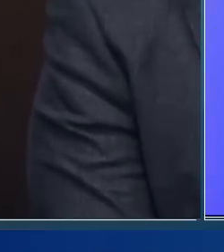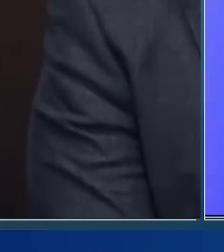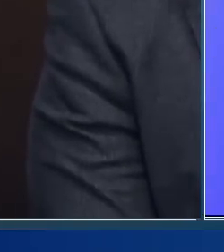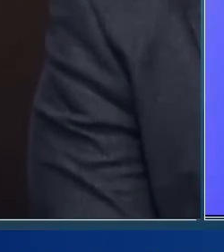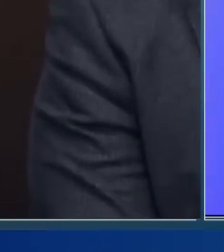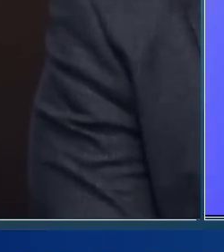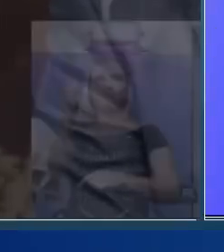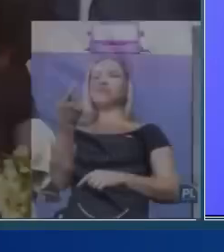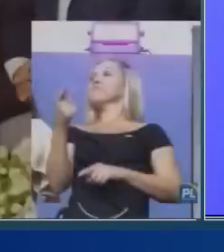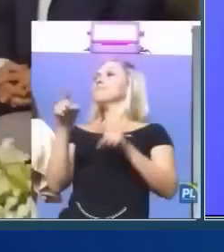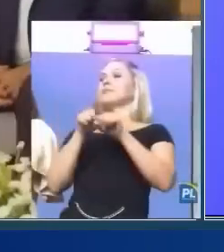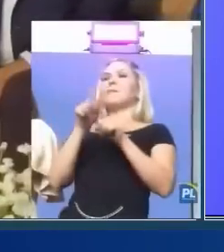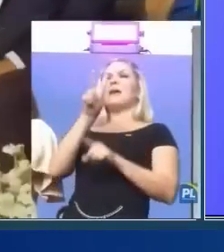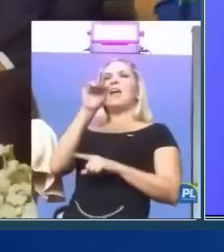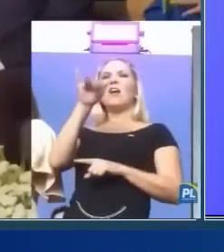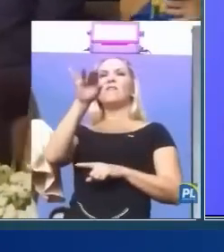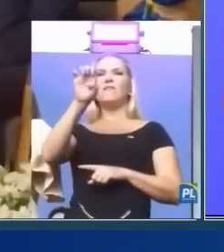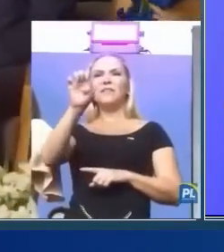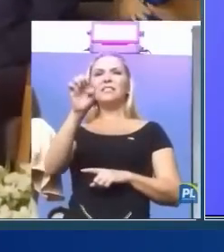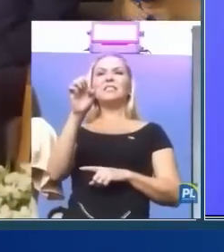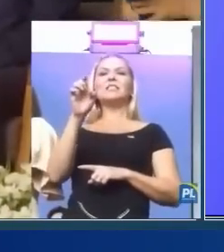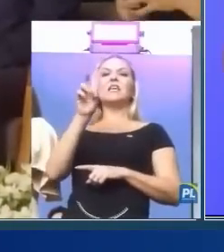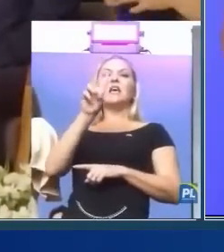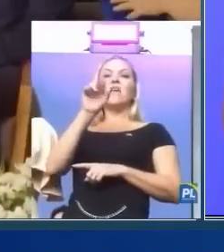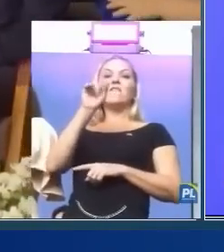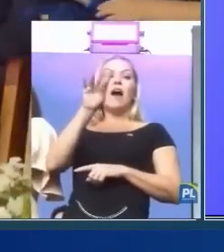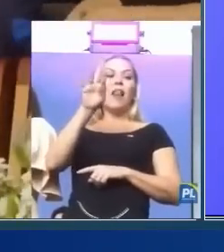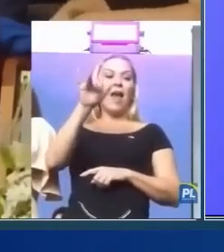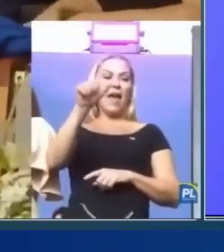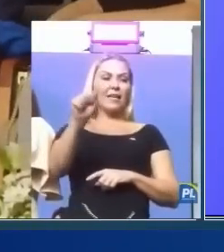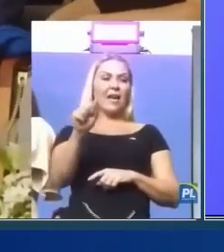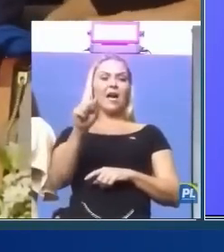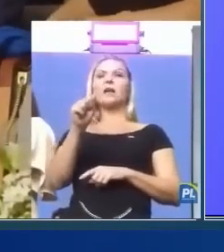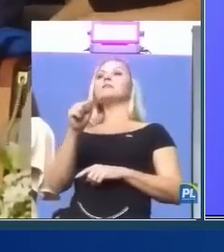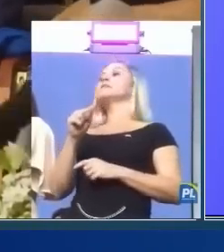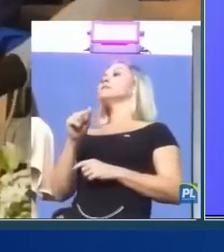mole, vai ser asfaltado.